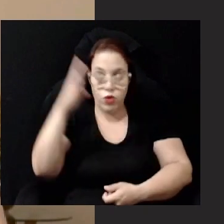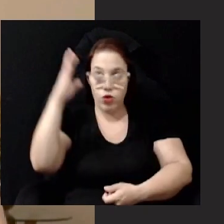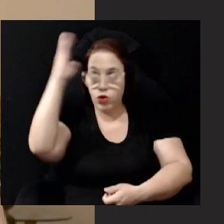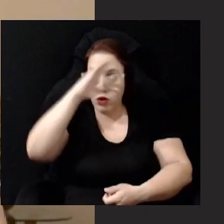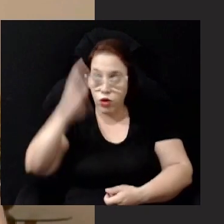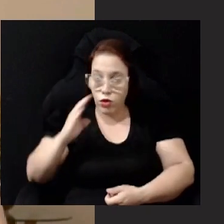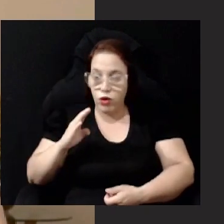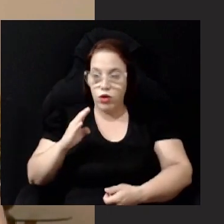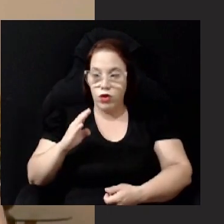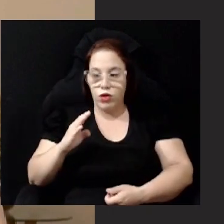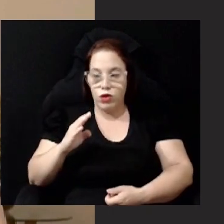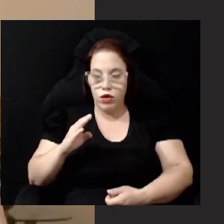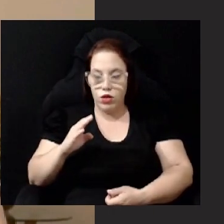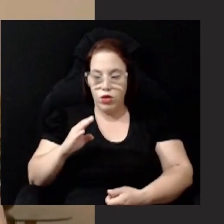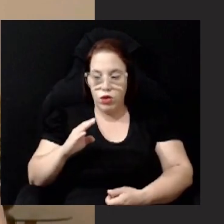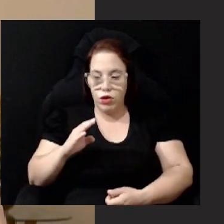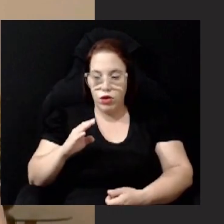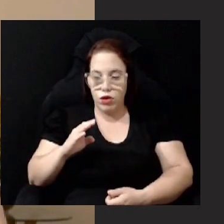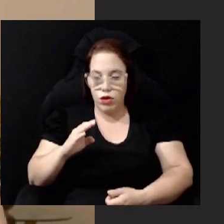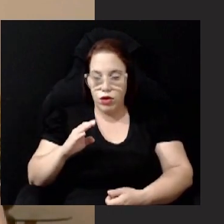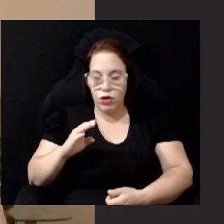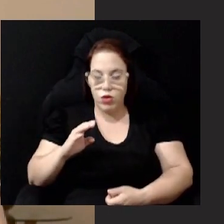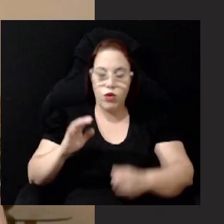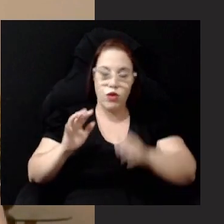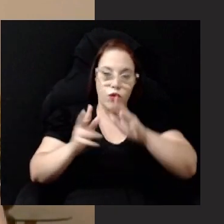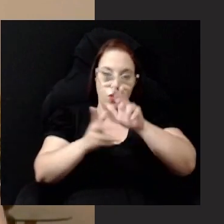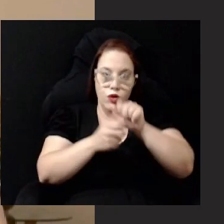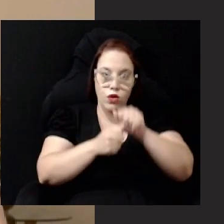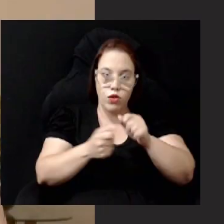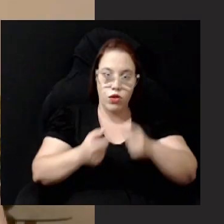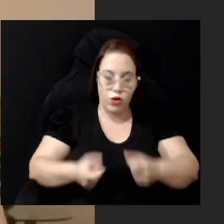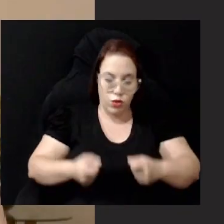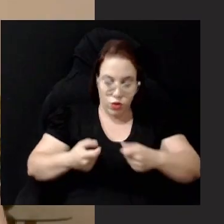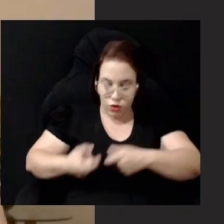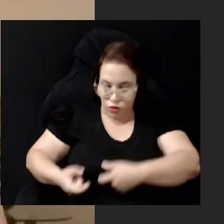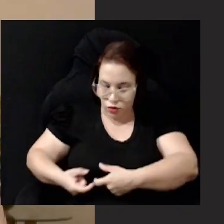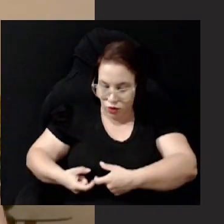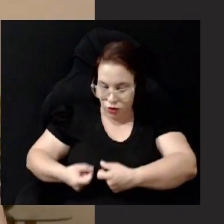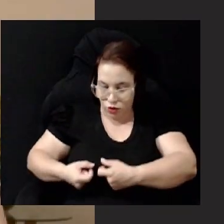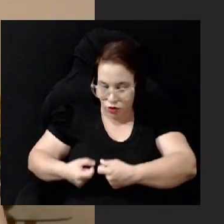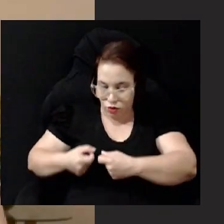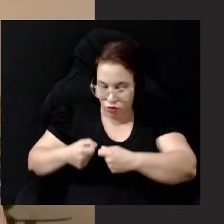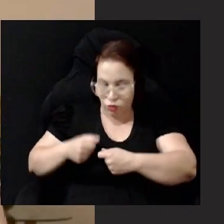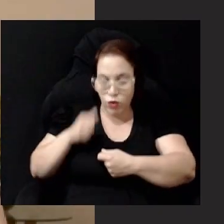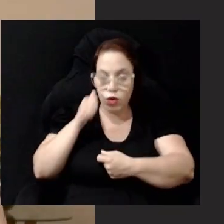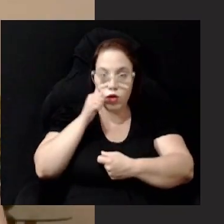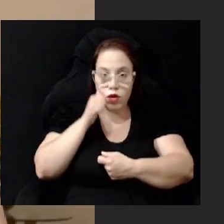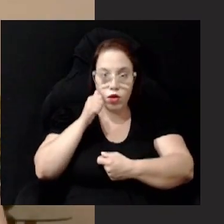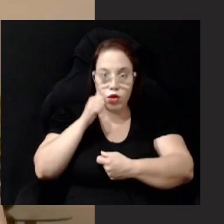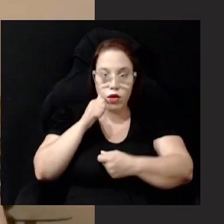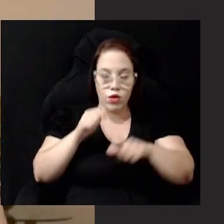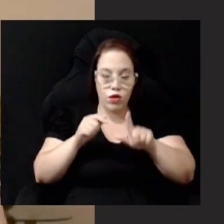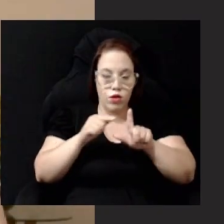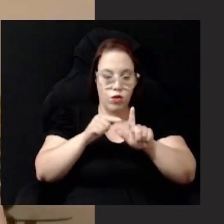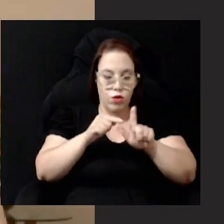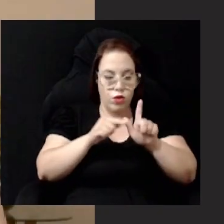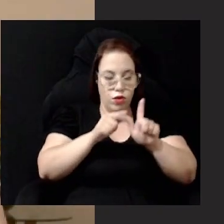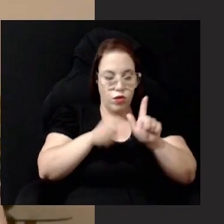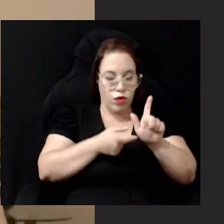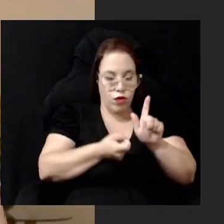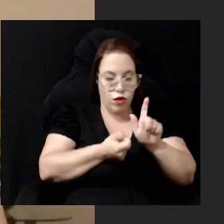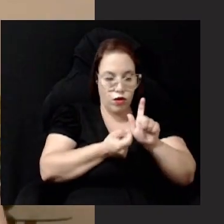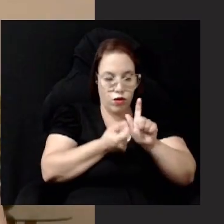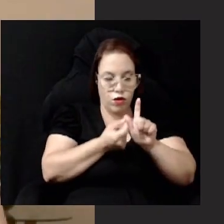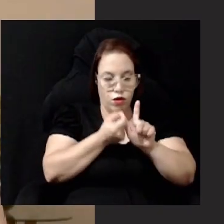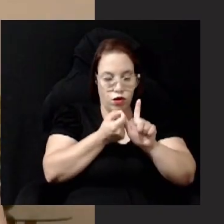temos no Brasil e praticamente segue igual no mundo, que é o câncer de mama, nas mulheres e o câncer de próstata nos